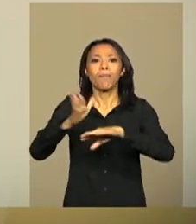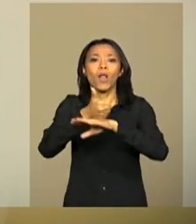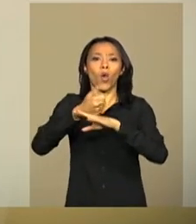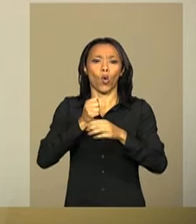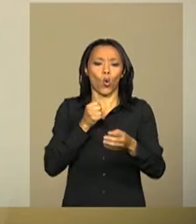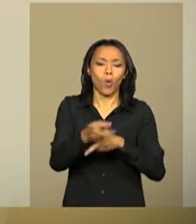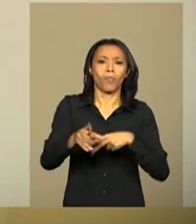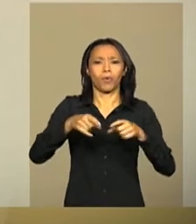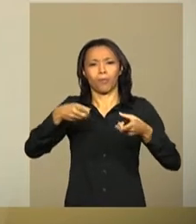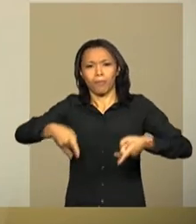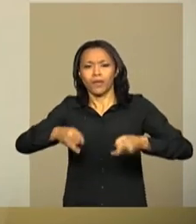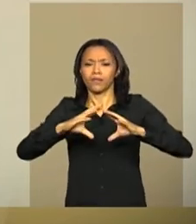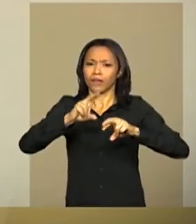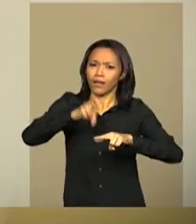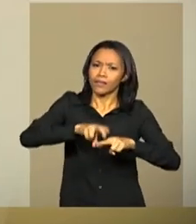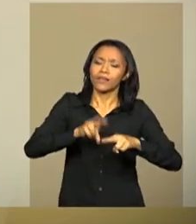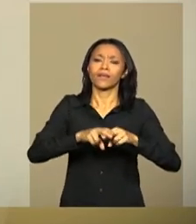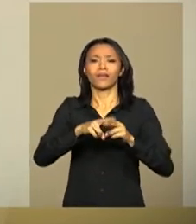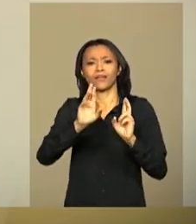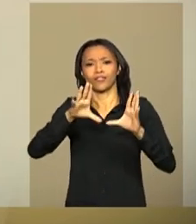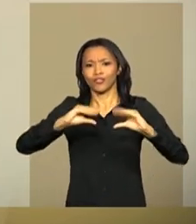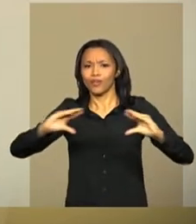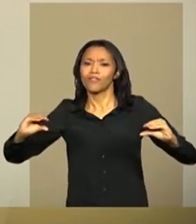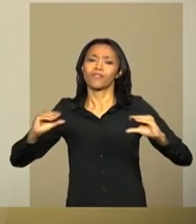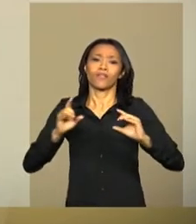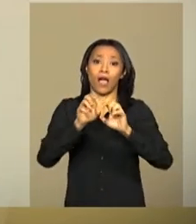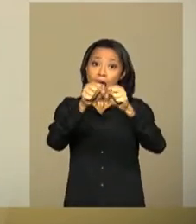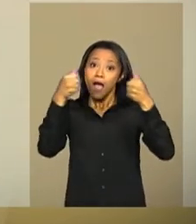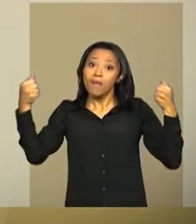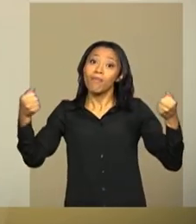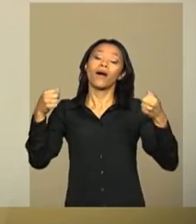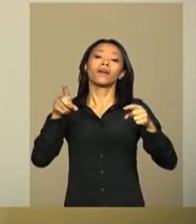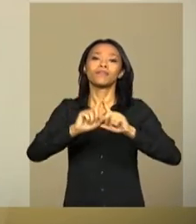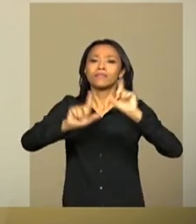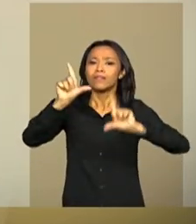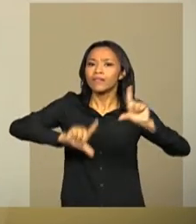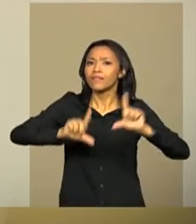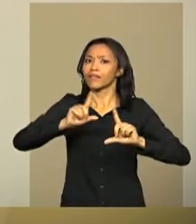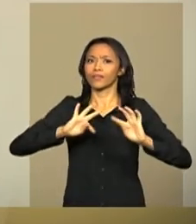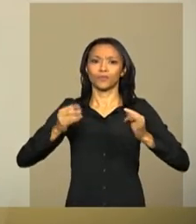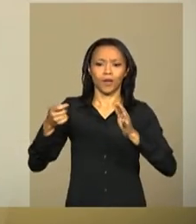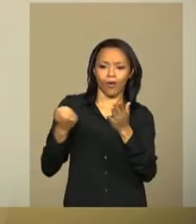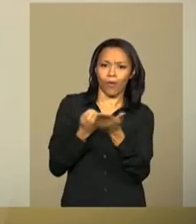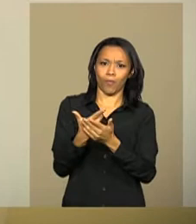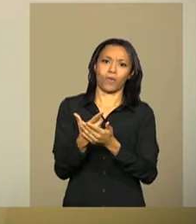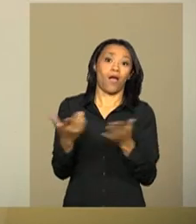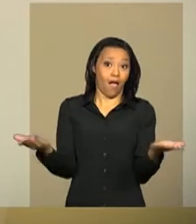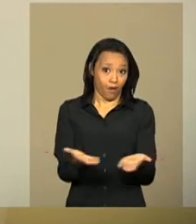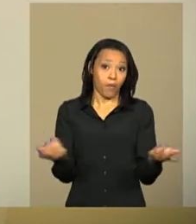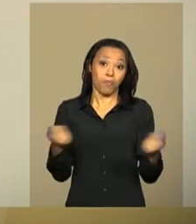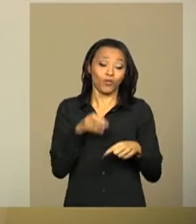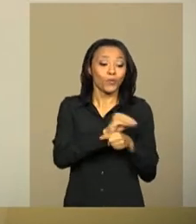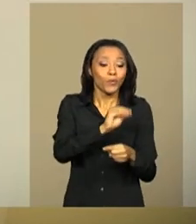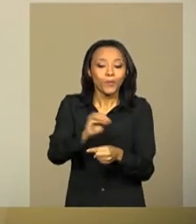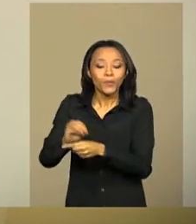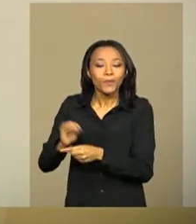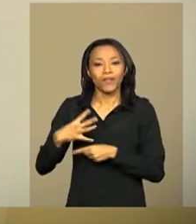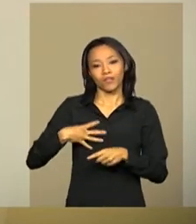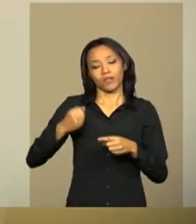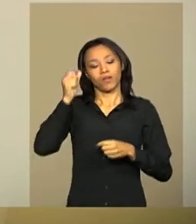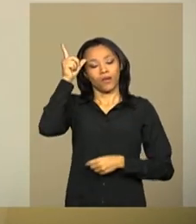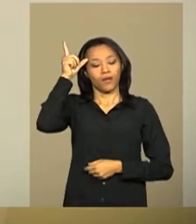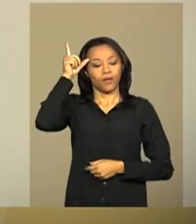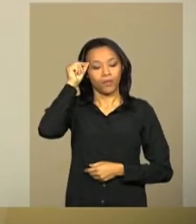cadeiras sofá cama para ela e para as crianças armário de cozinha e TV ela agora pode criar os filhos em paz